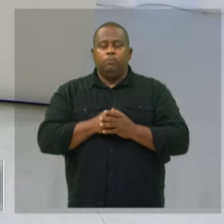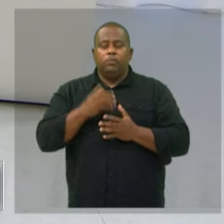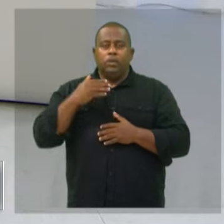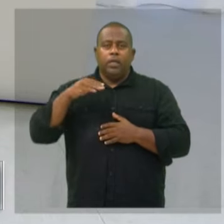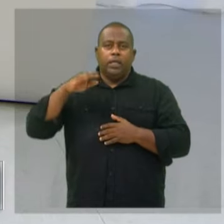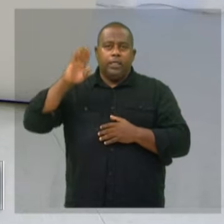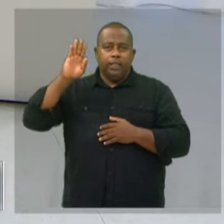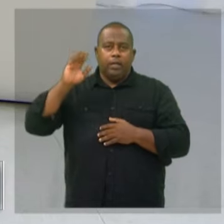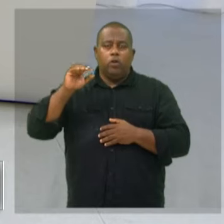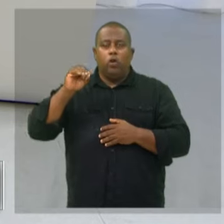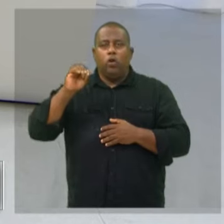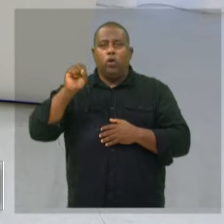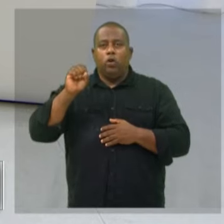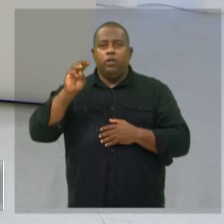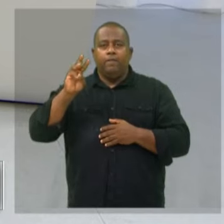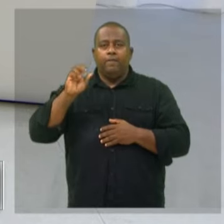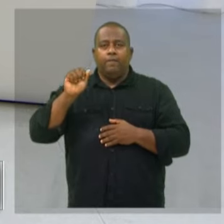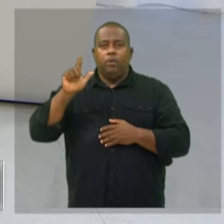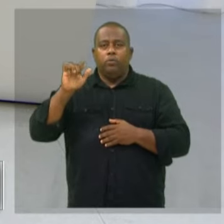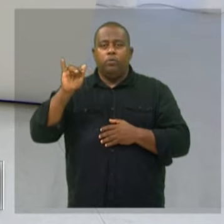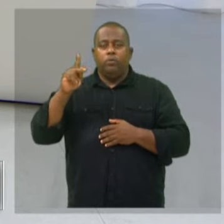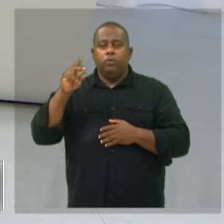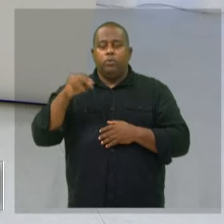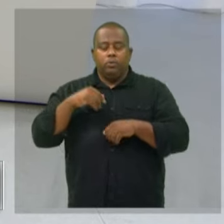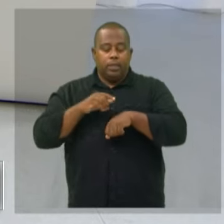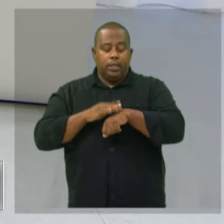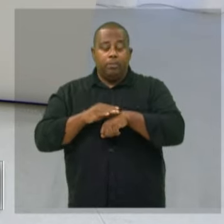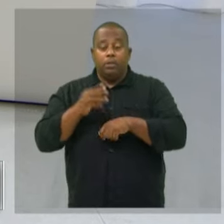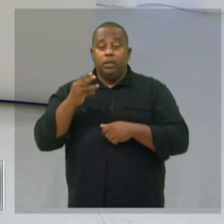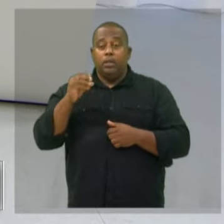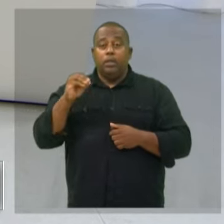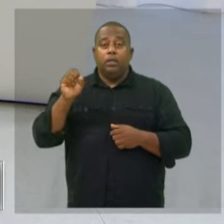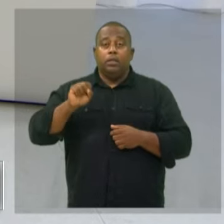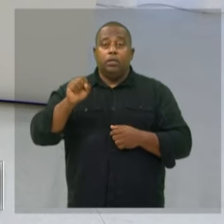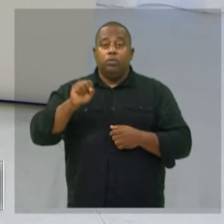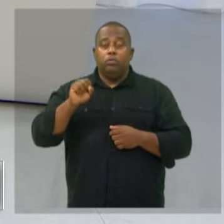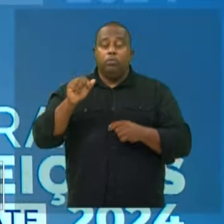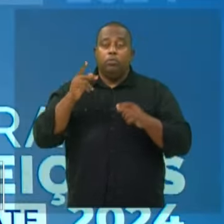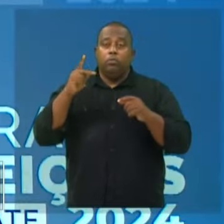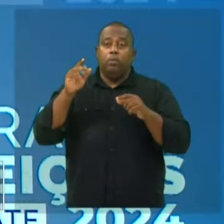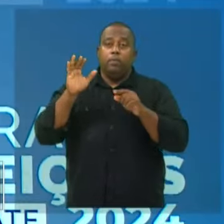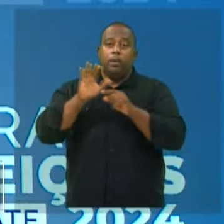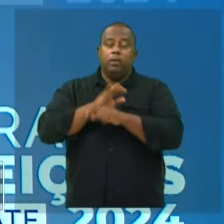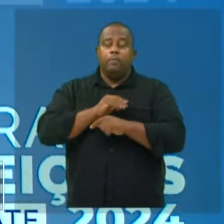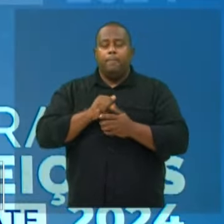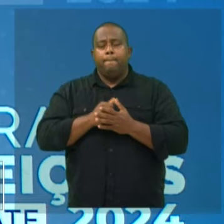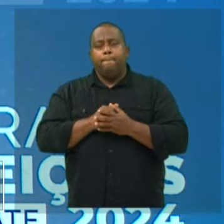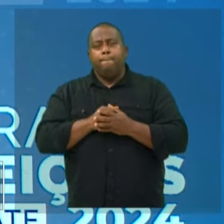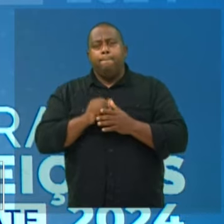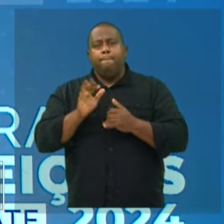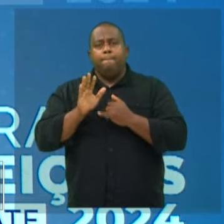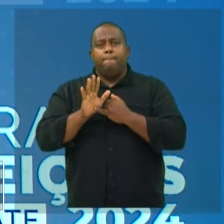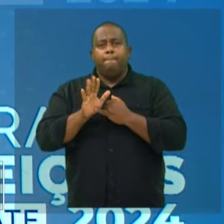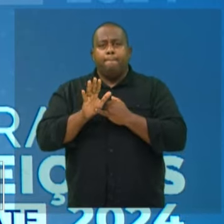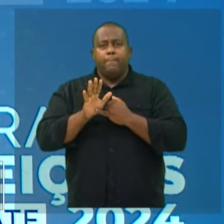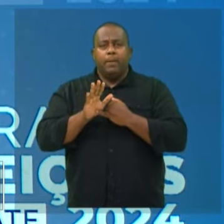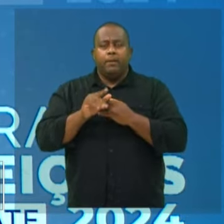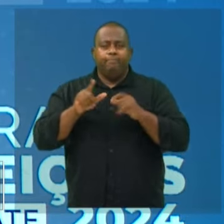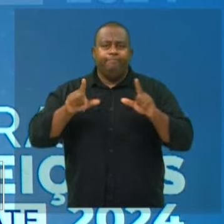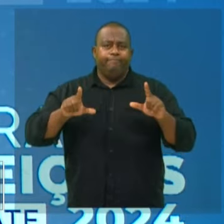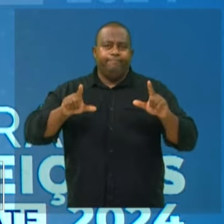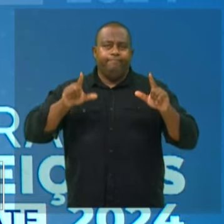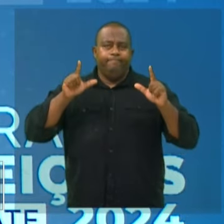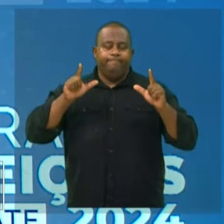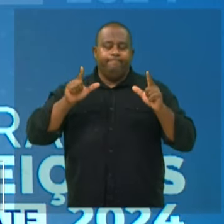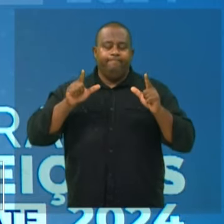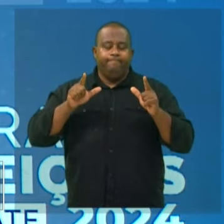Osvaldinho Senor tem então 30 segundos para sua pergunta bem Camaçari tem estampado as páginas as capas